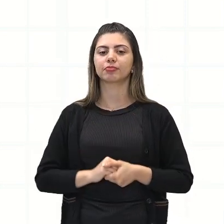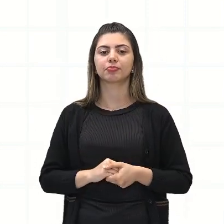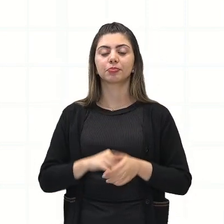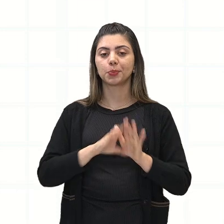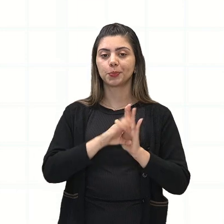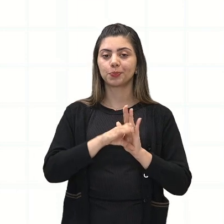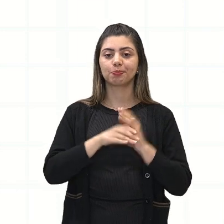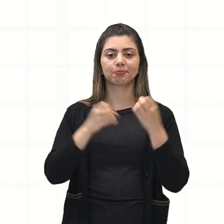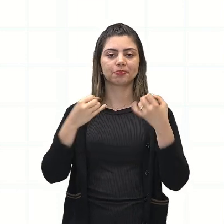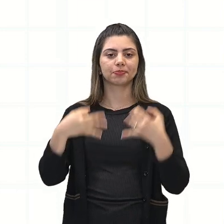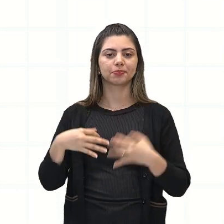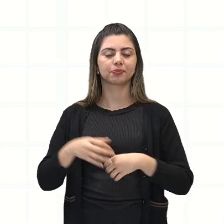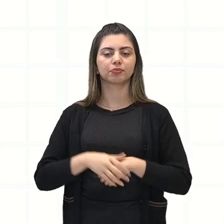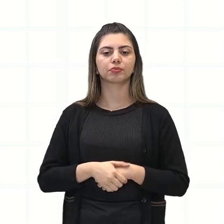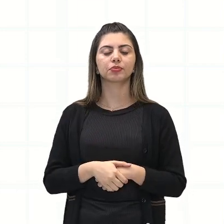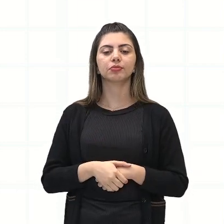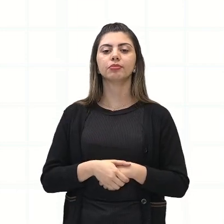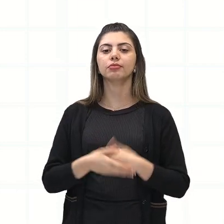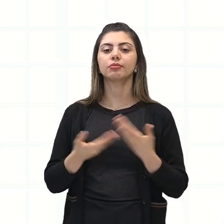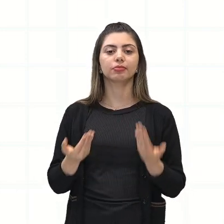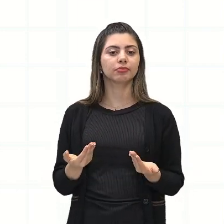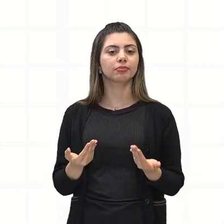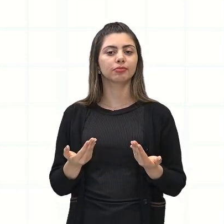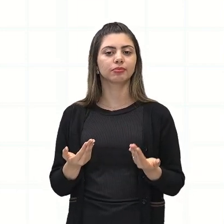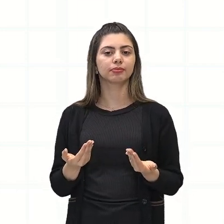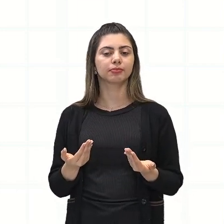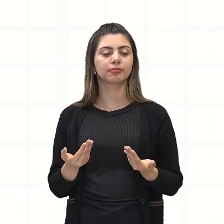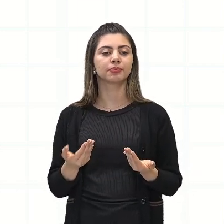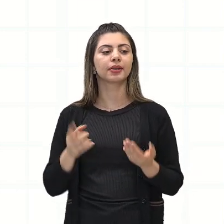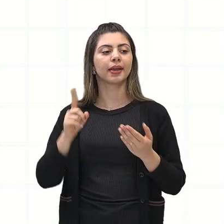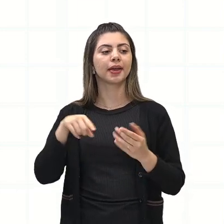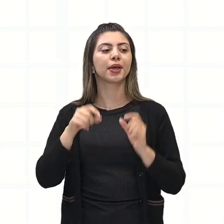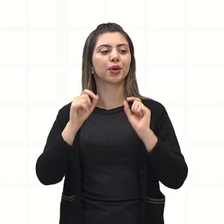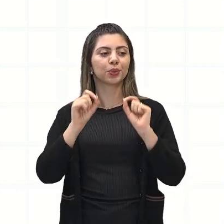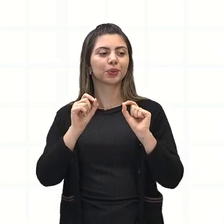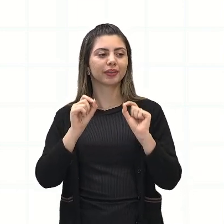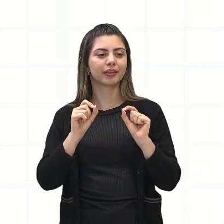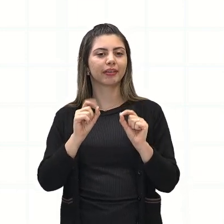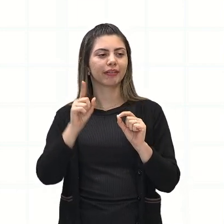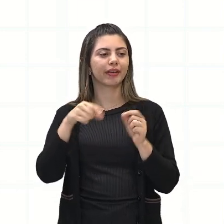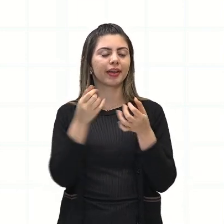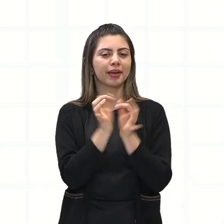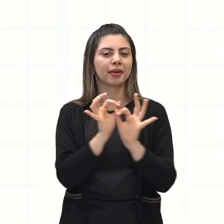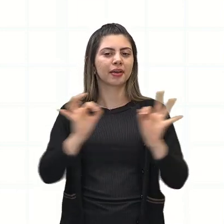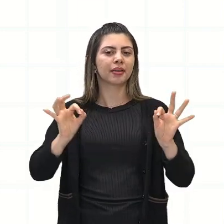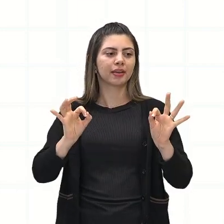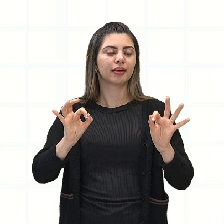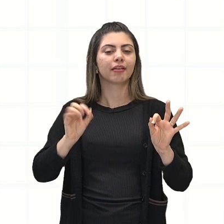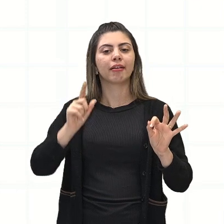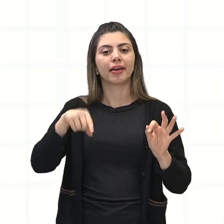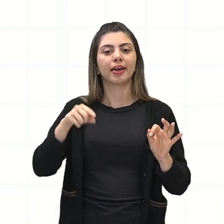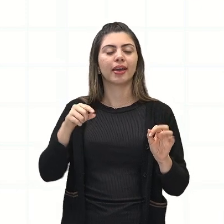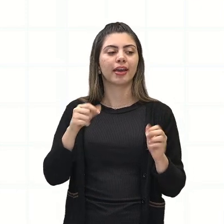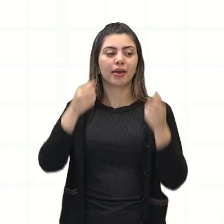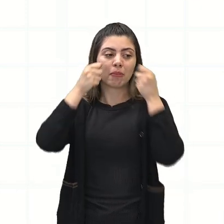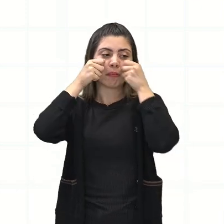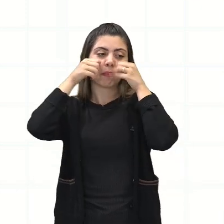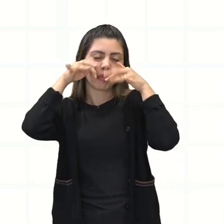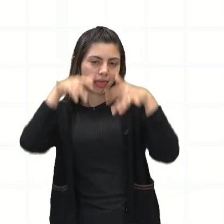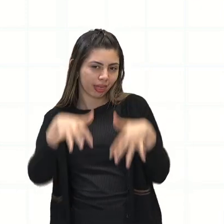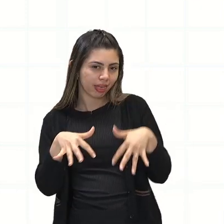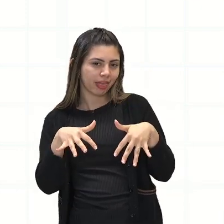A hipérbole é caracterizada aqui pelo exagero